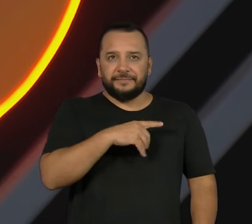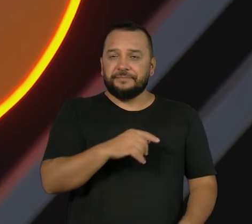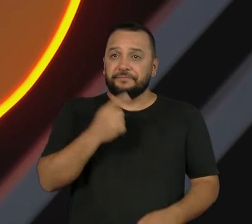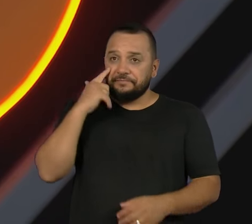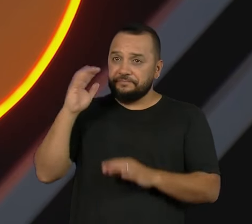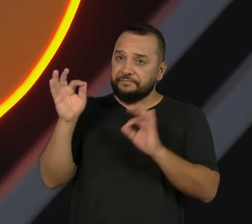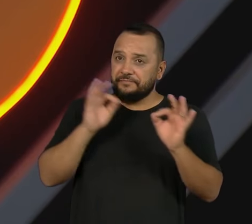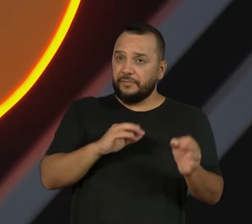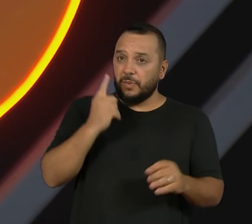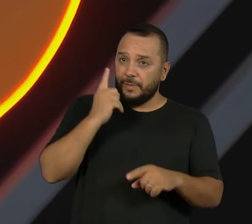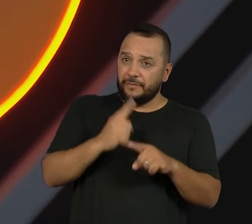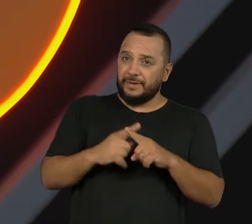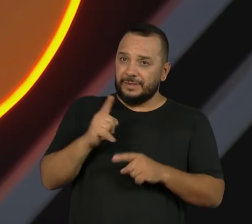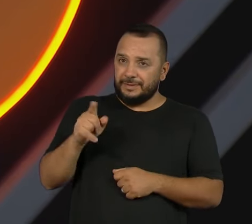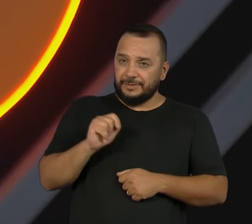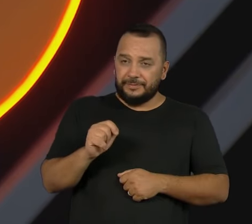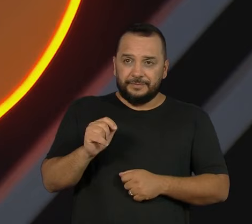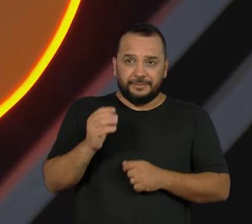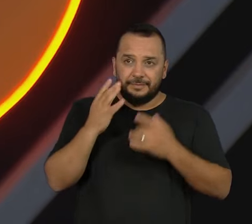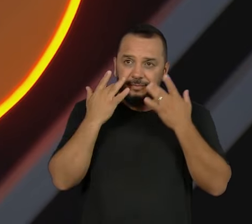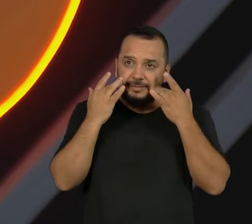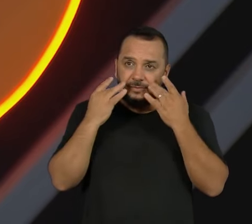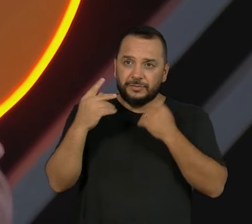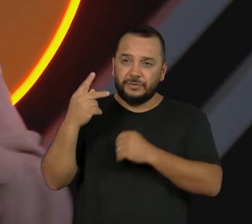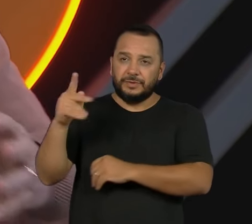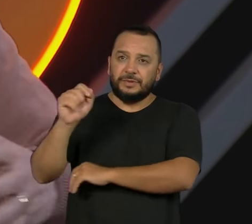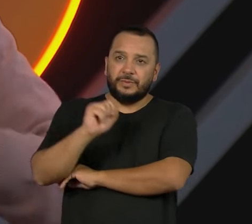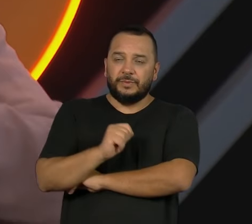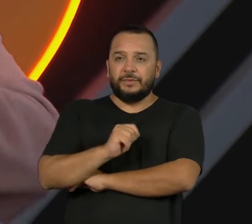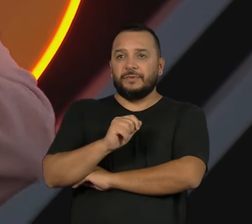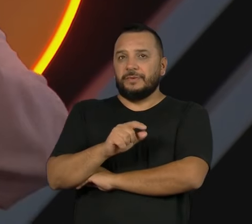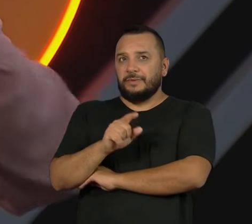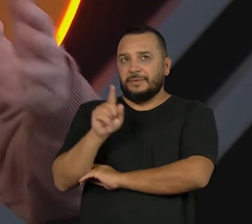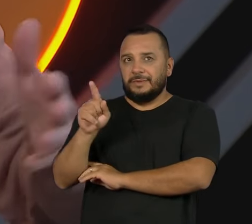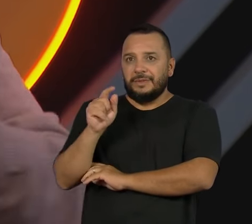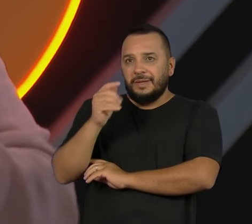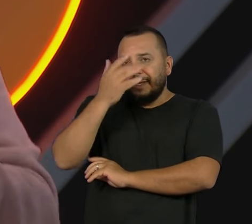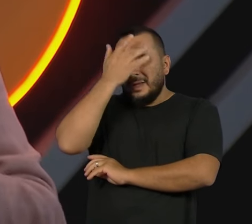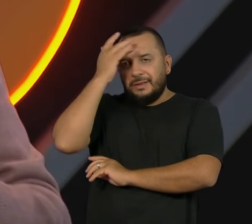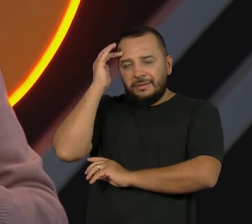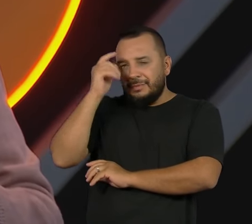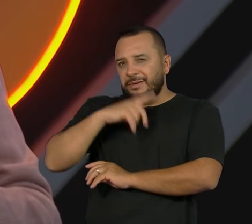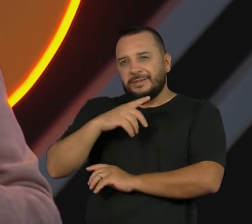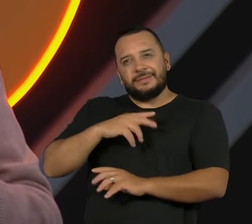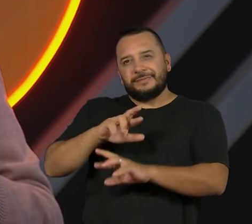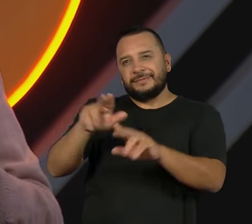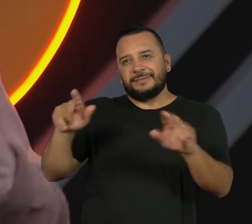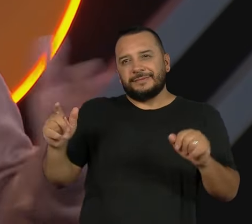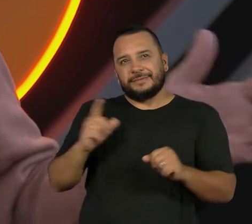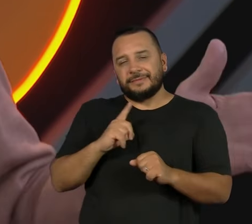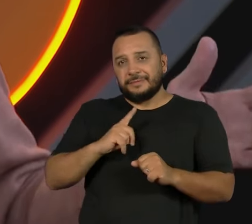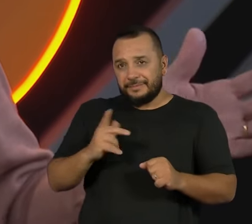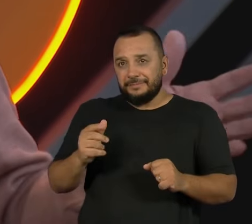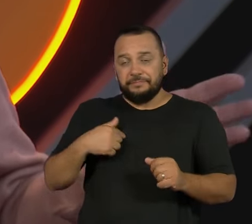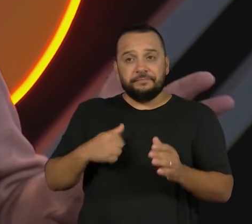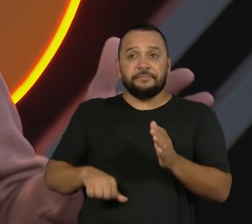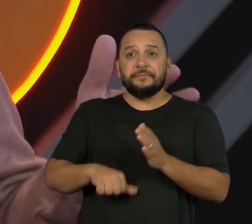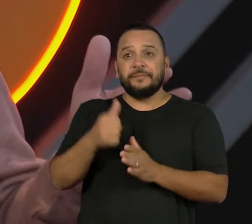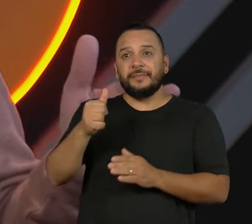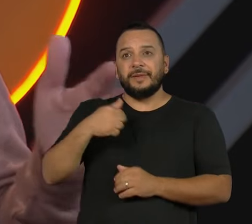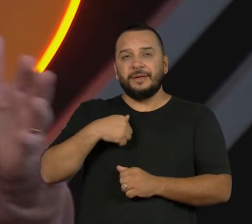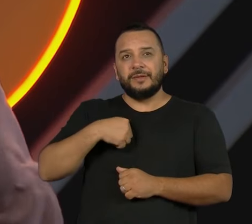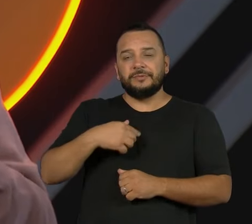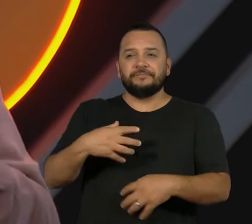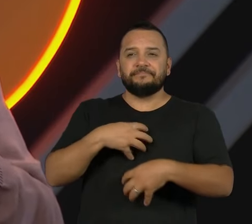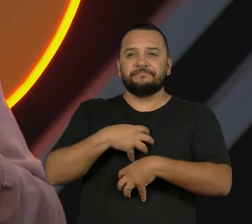assisti uma vez um espetáculo seu, desses que você fazia com gente de todo tipo, e a primeira coisa que me